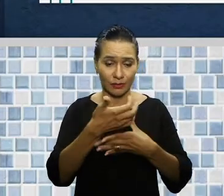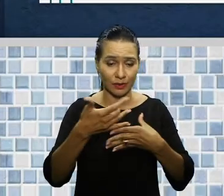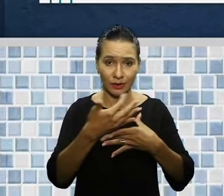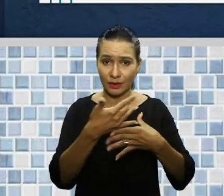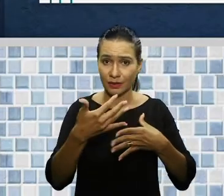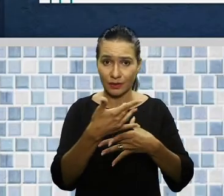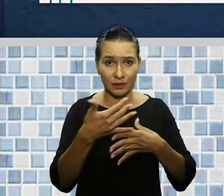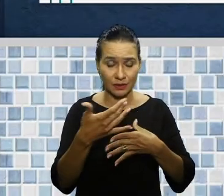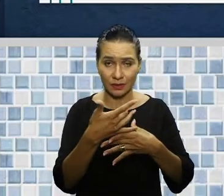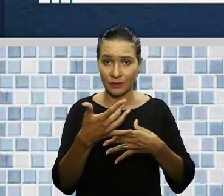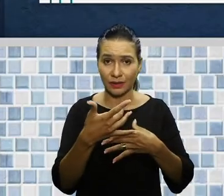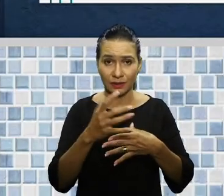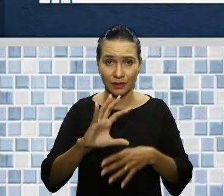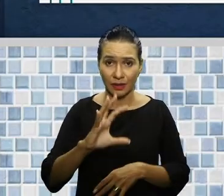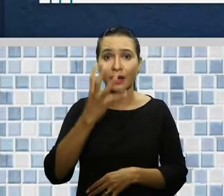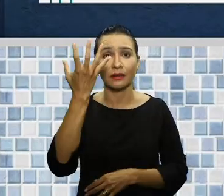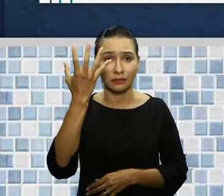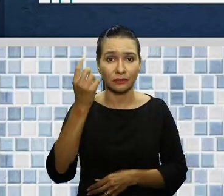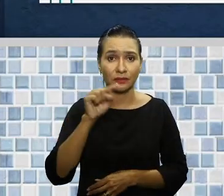que sofrem